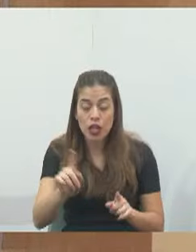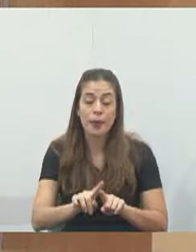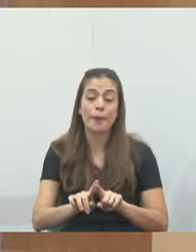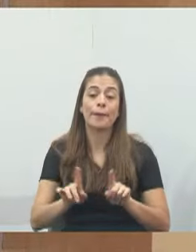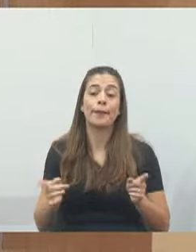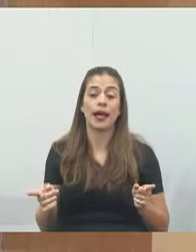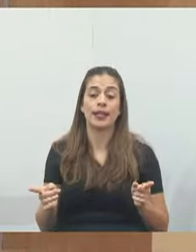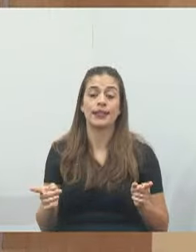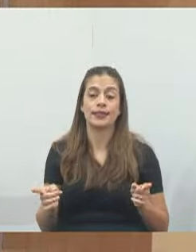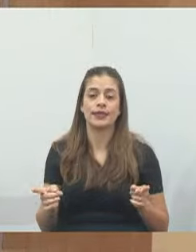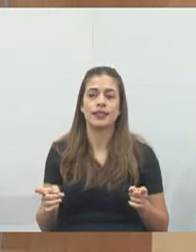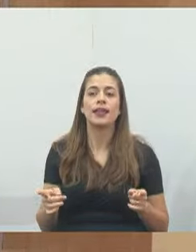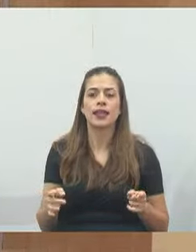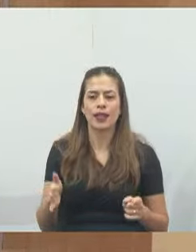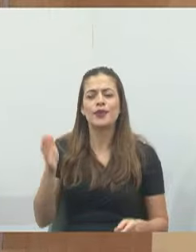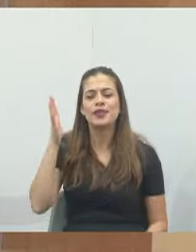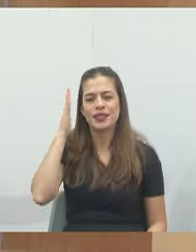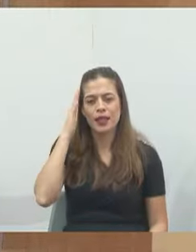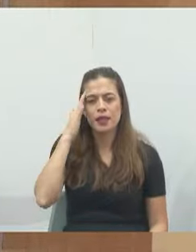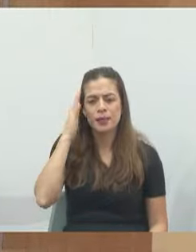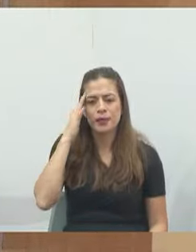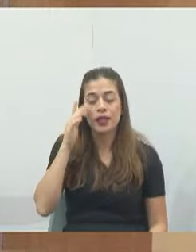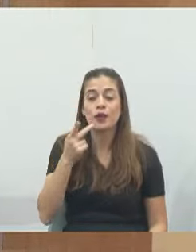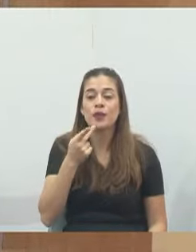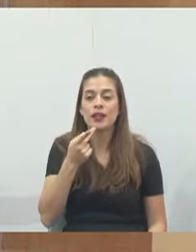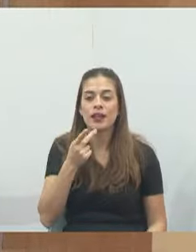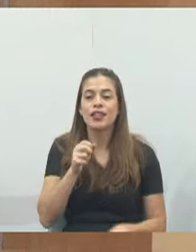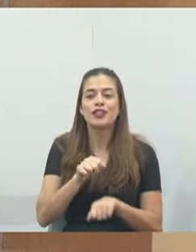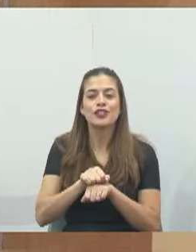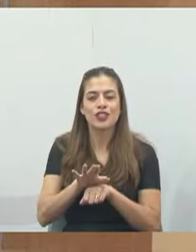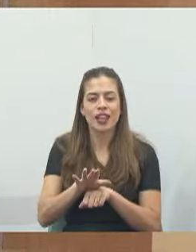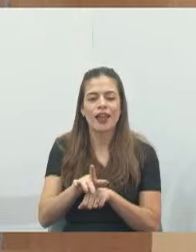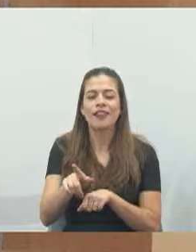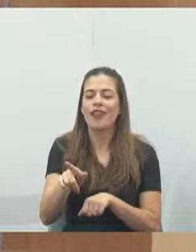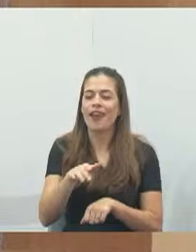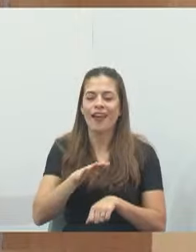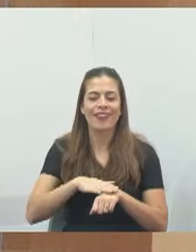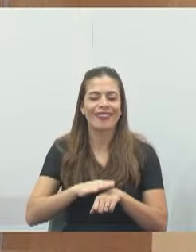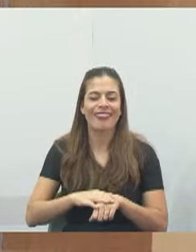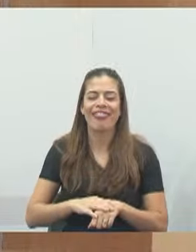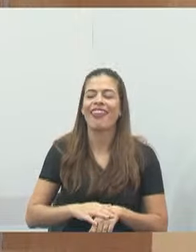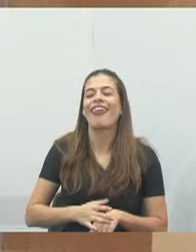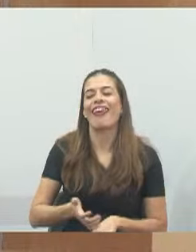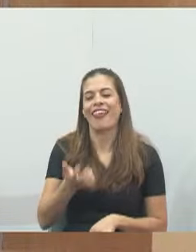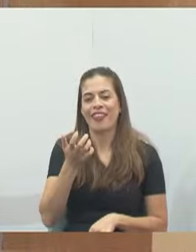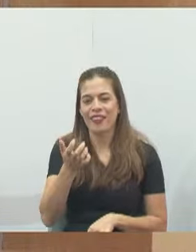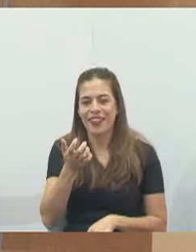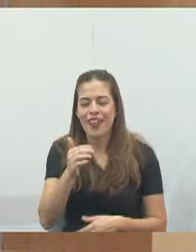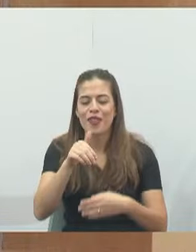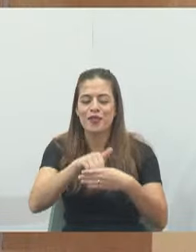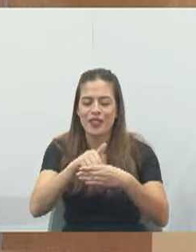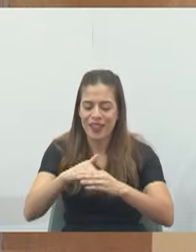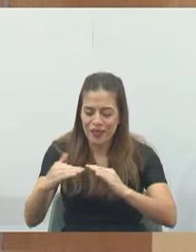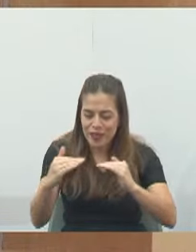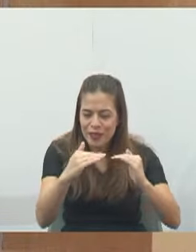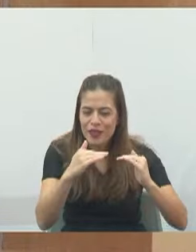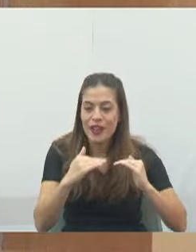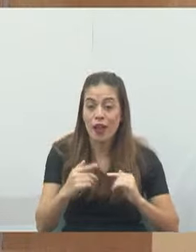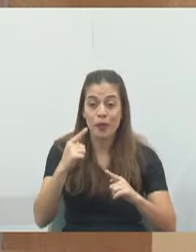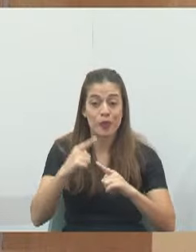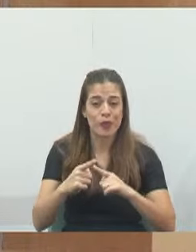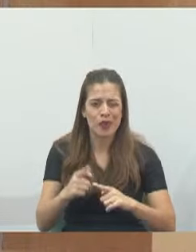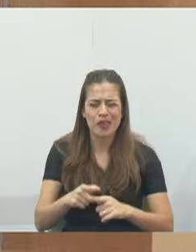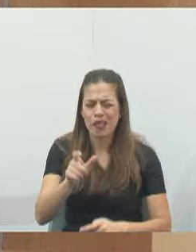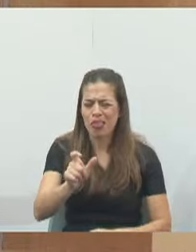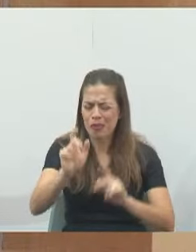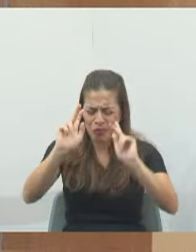mas eu fiquei sabendo que você, o Hernani, tinha indicado você, falando, esse eu faço questão de realmente votar favorável, porque é um cara